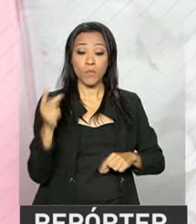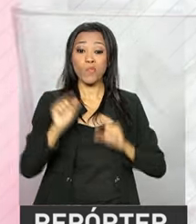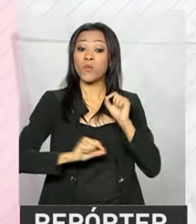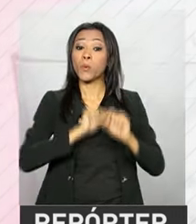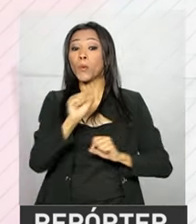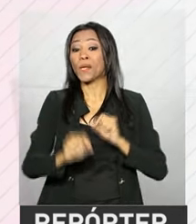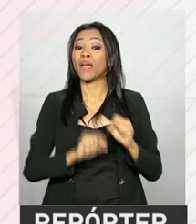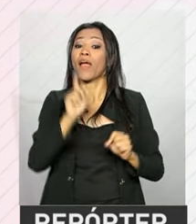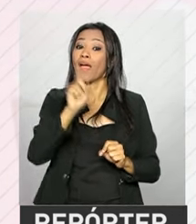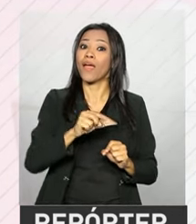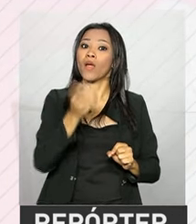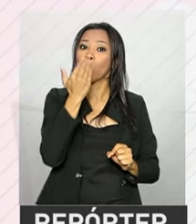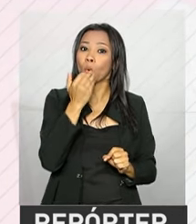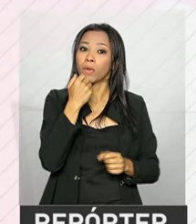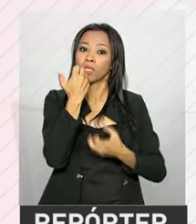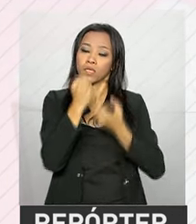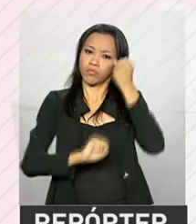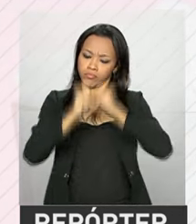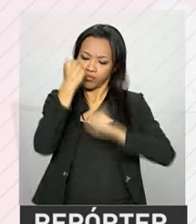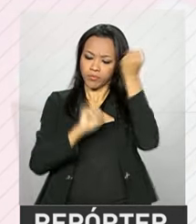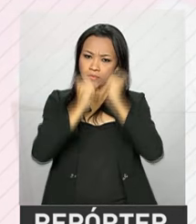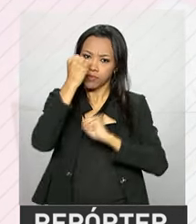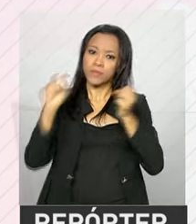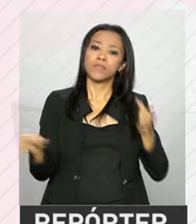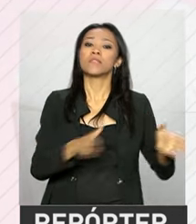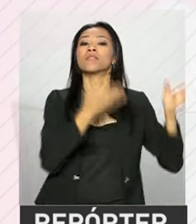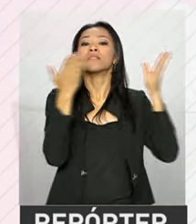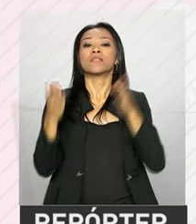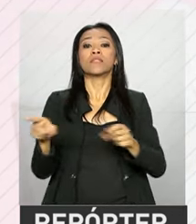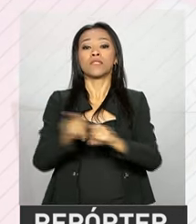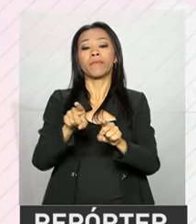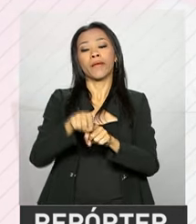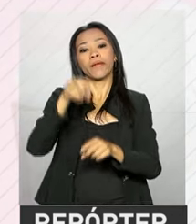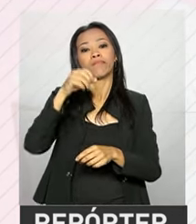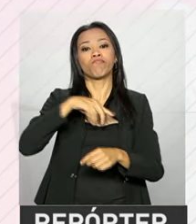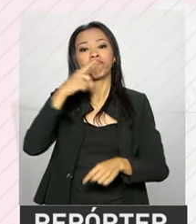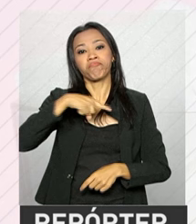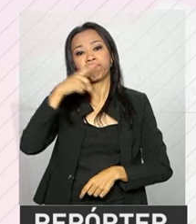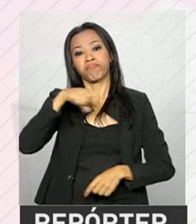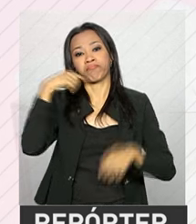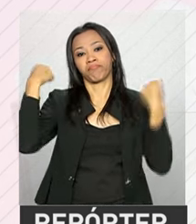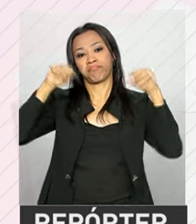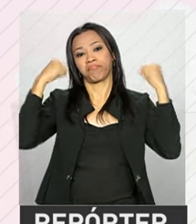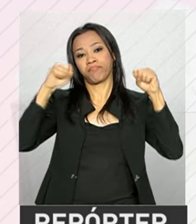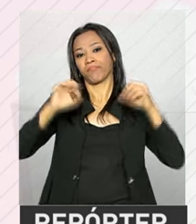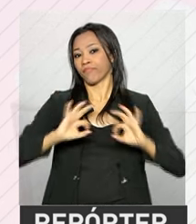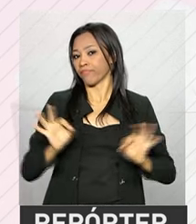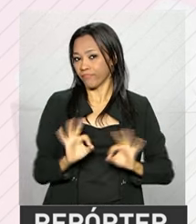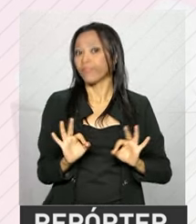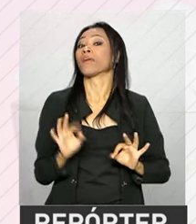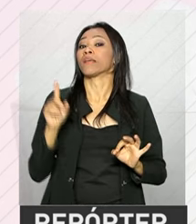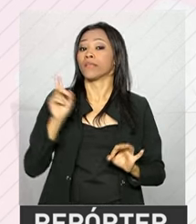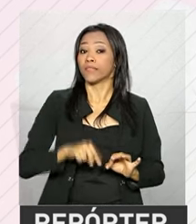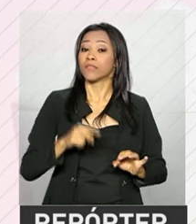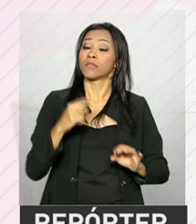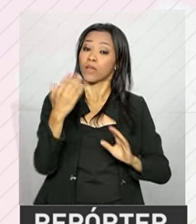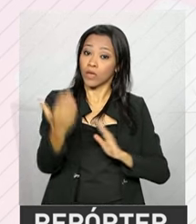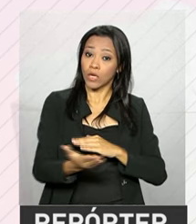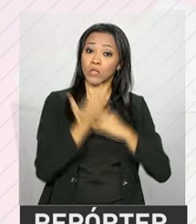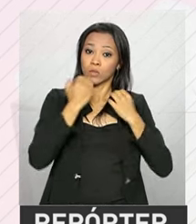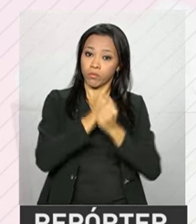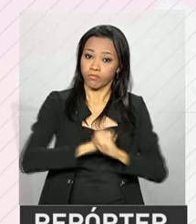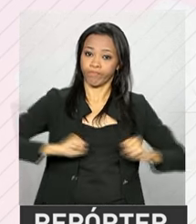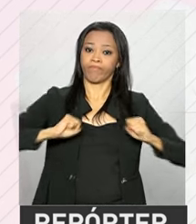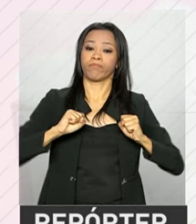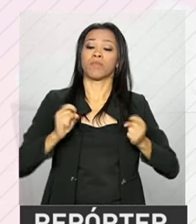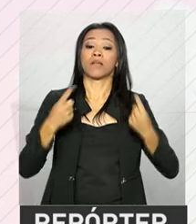de alimentos processados e o sedentarismo impactam no avanço das doenças crônicas no país. Em 10 anos, o percentual de